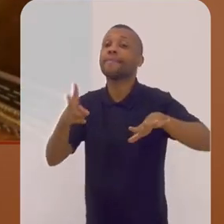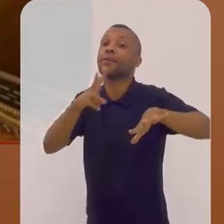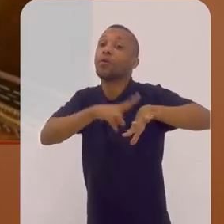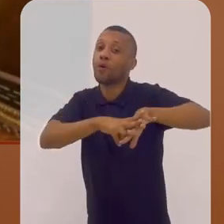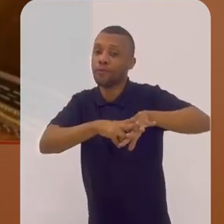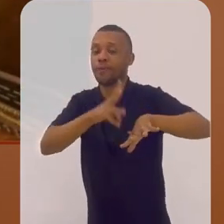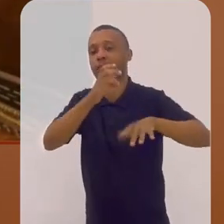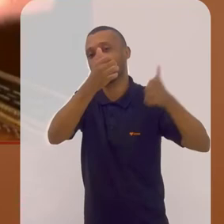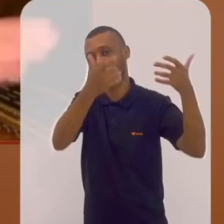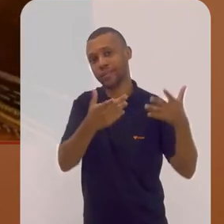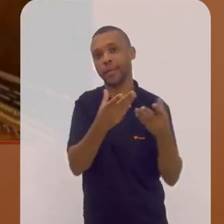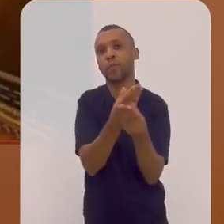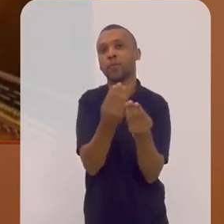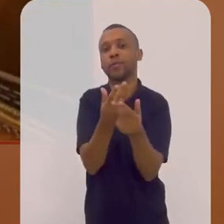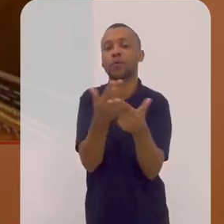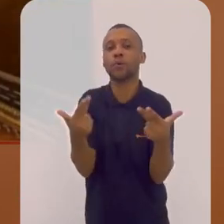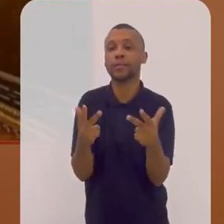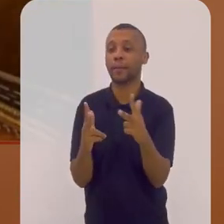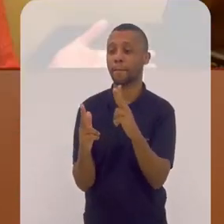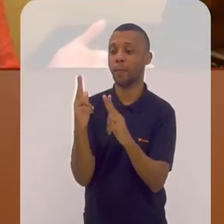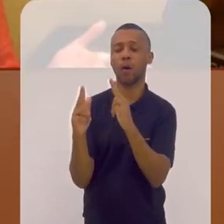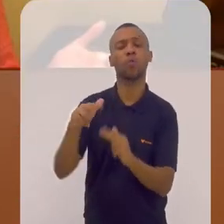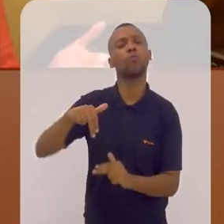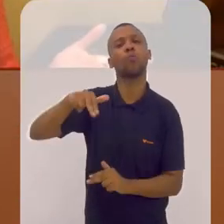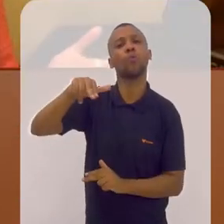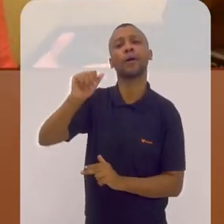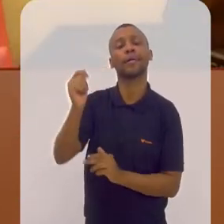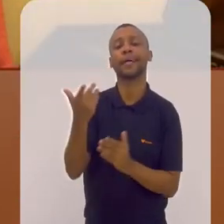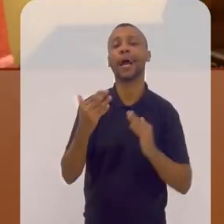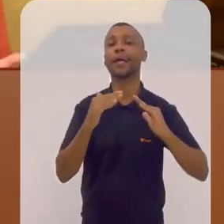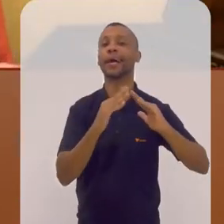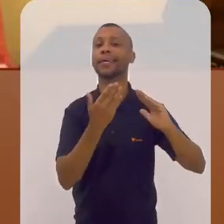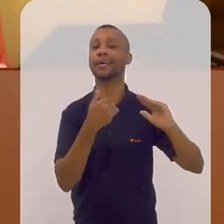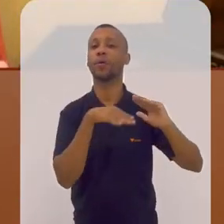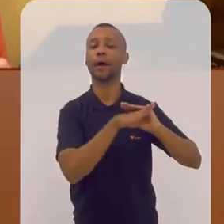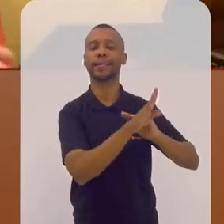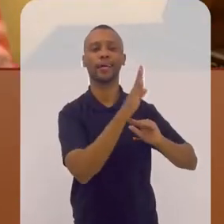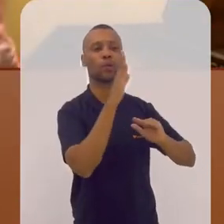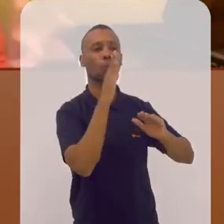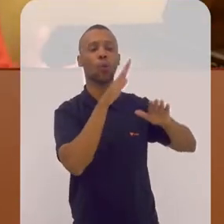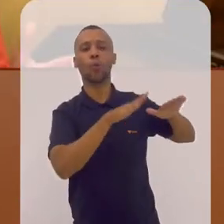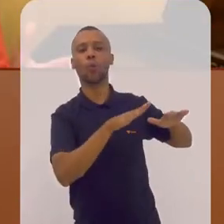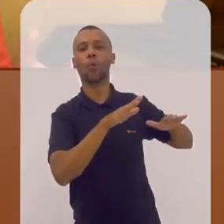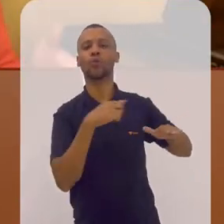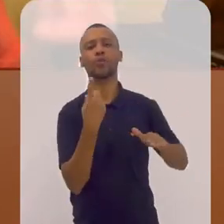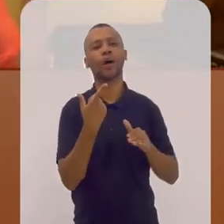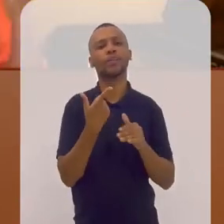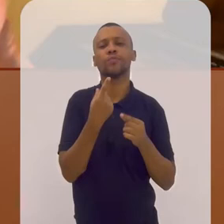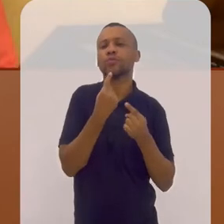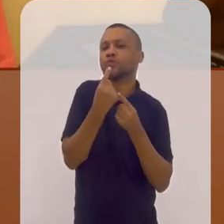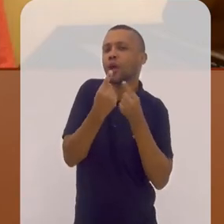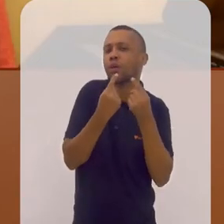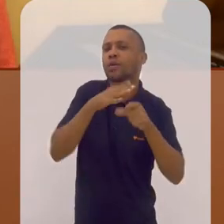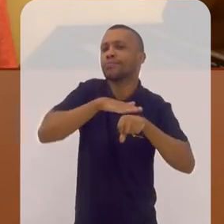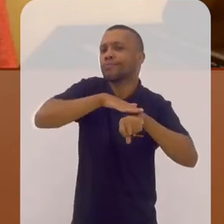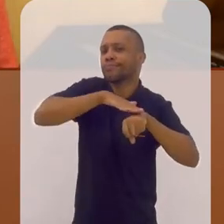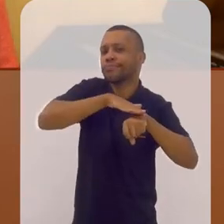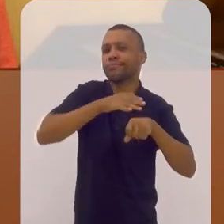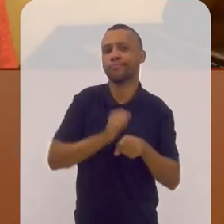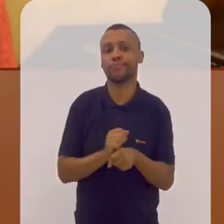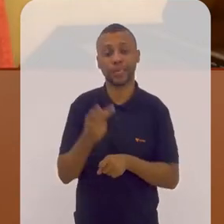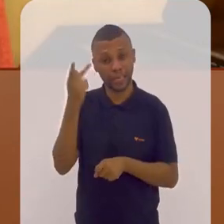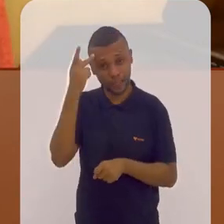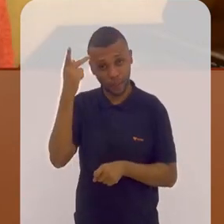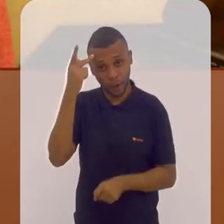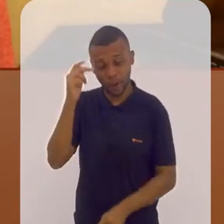Silvia, me disse que tem muita coisa que nunca foi editada, não é? Que está em casa. Que está em casa. Estamos conversando